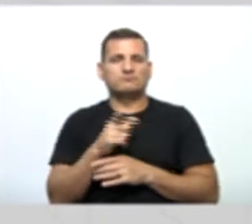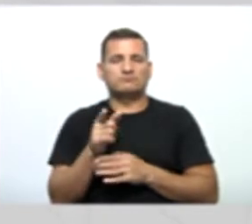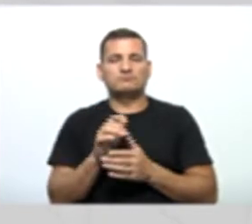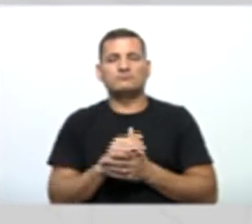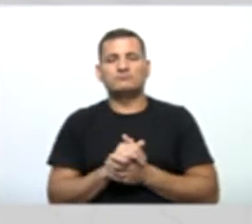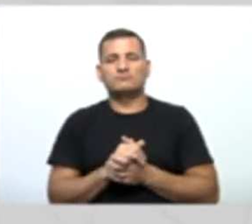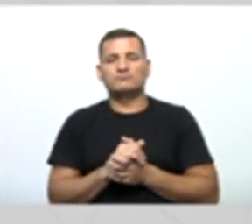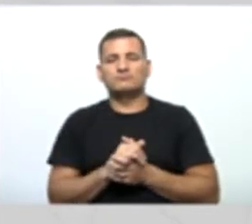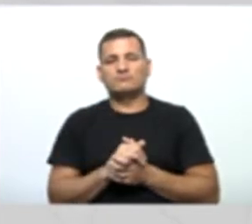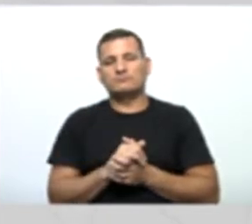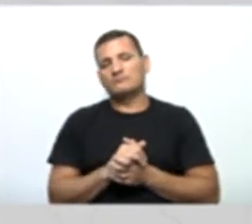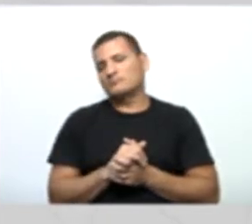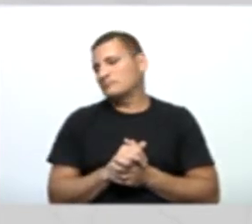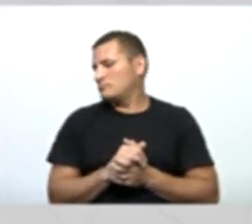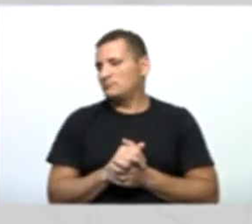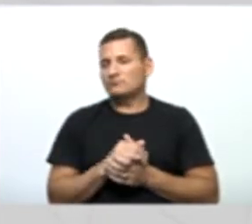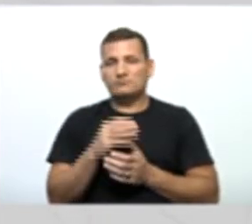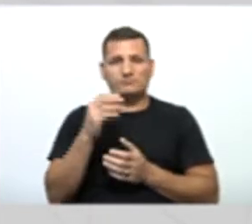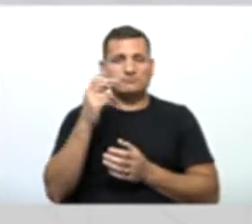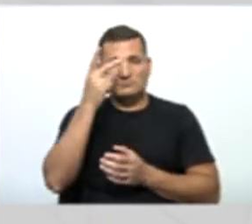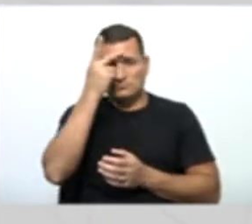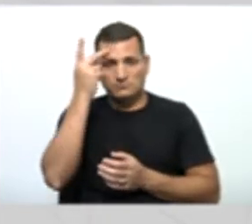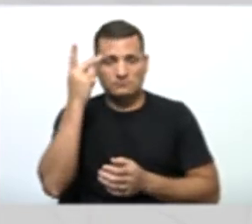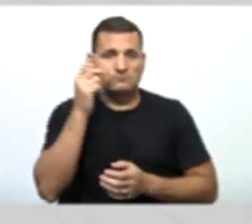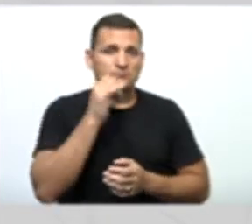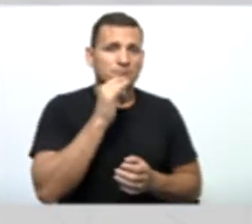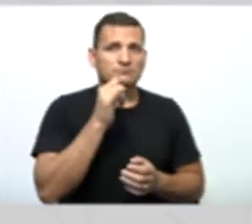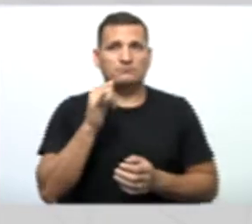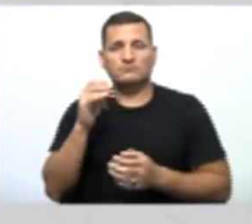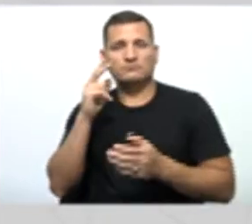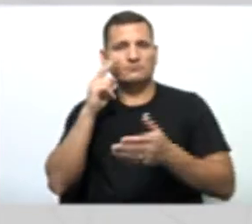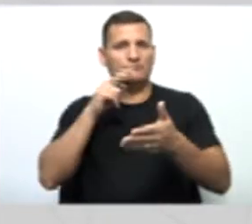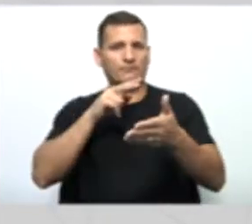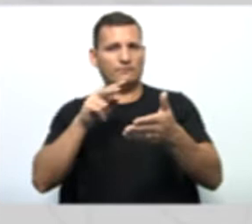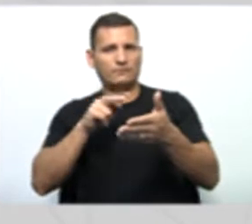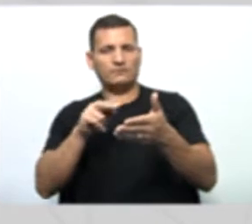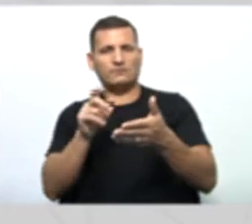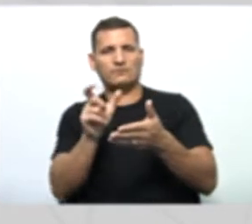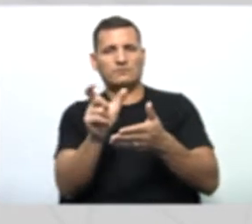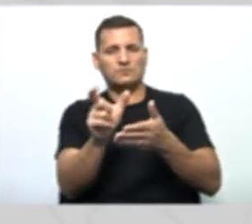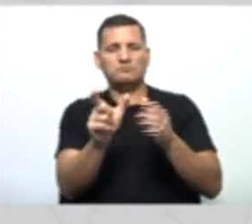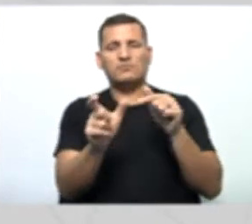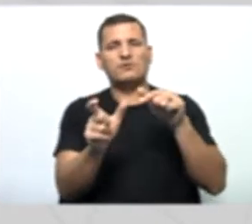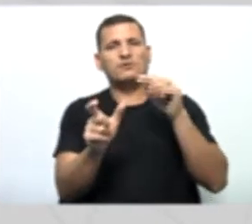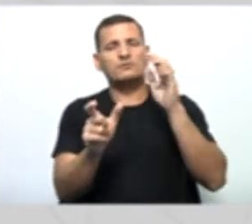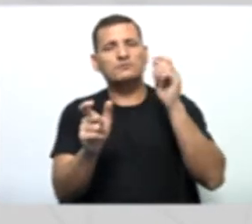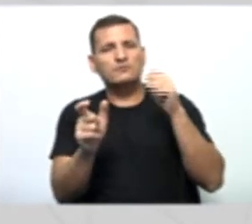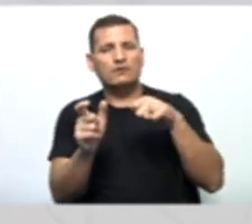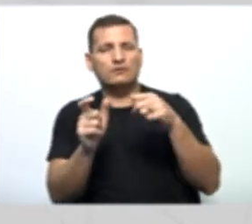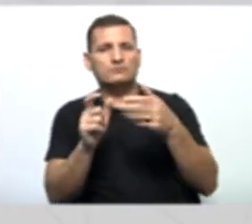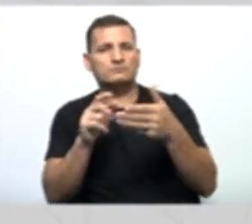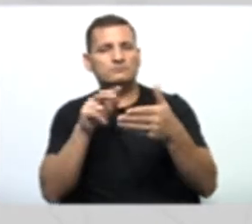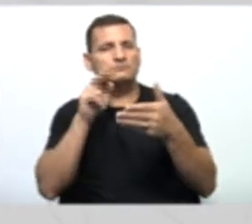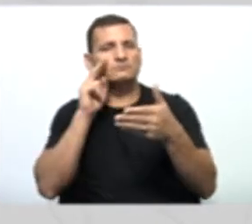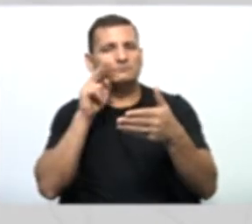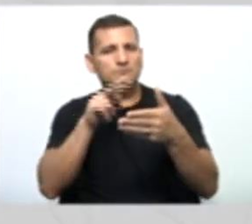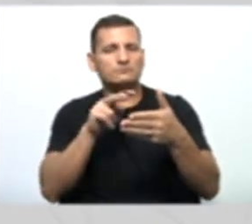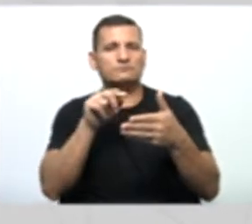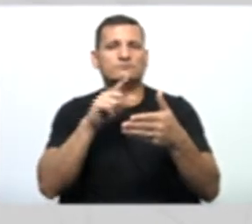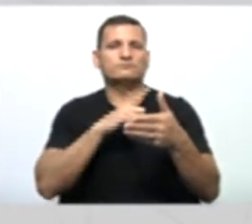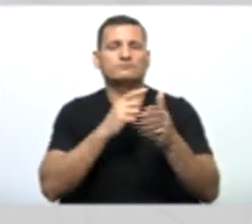pessoa, se ele visualizar esse cartão, ele já consegue identificar que é de uma instituição, tem um símbolo, uma